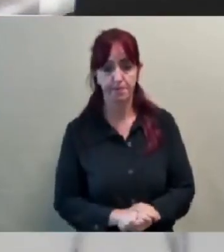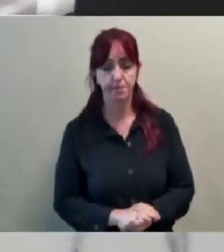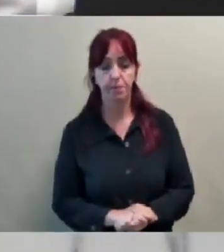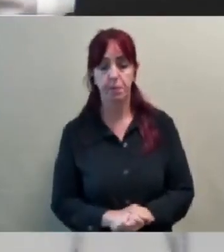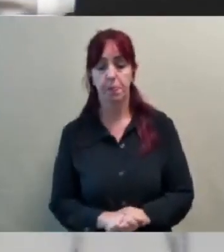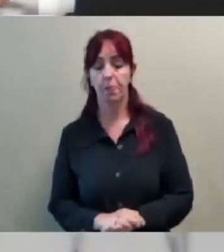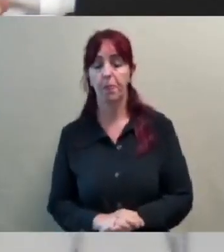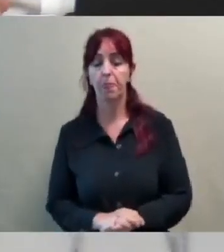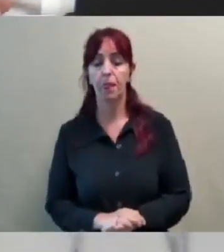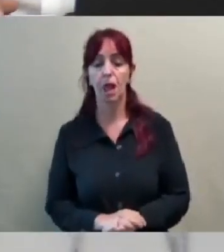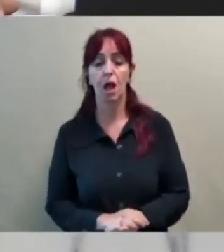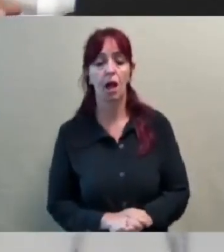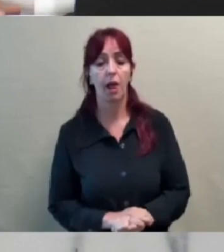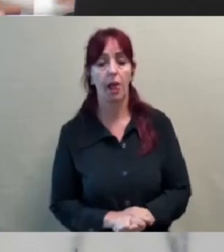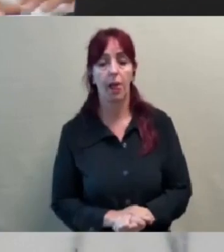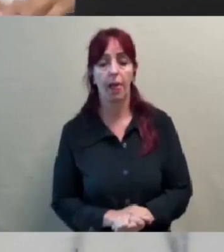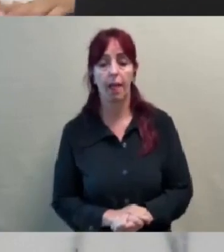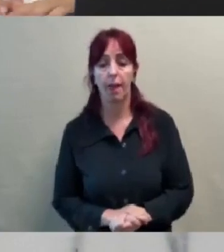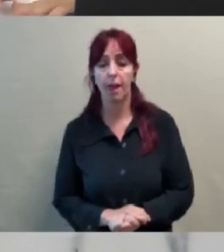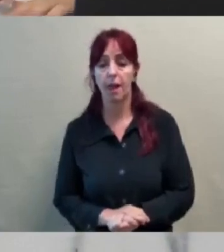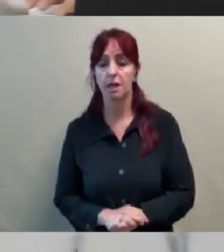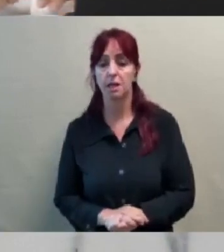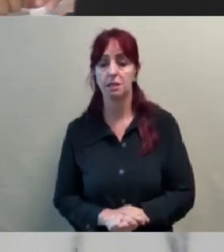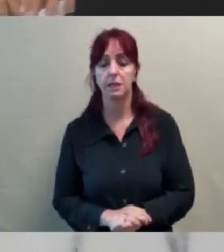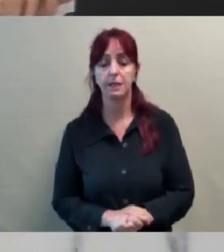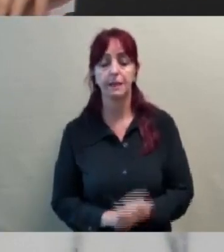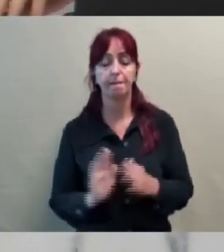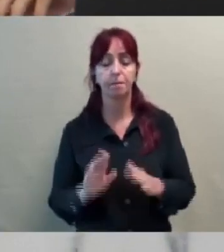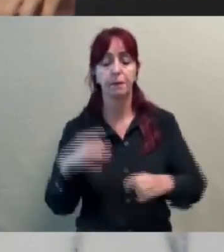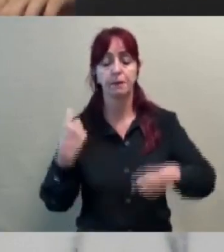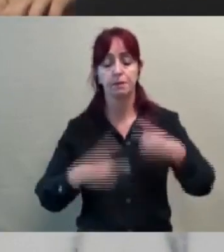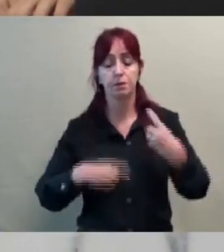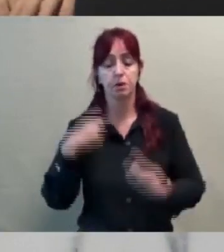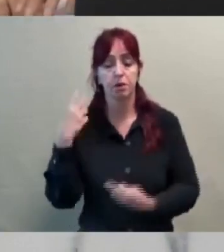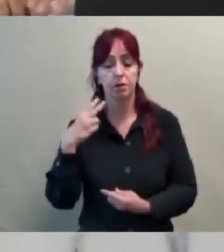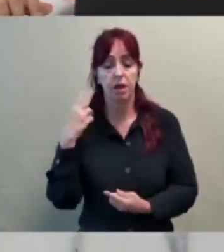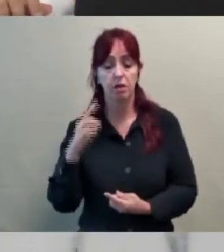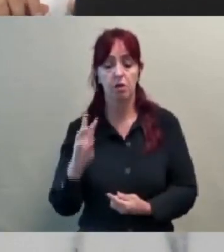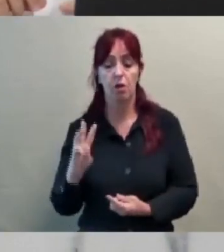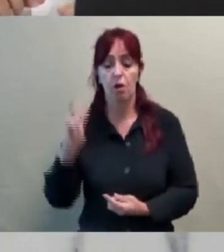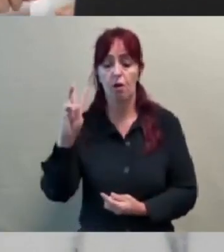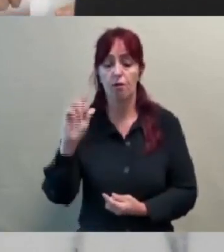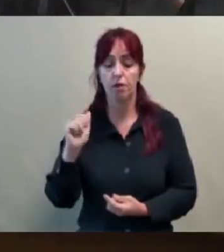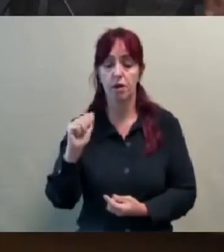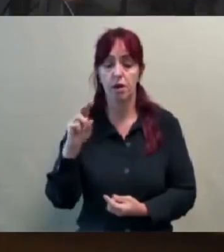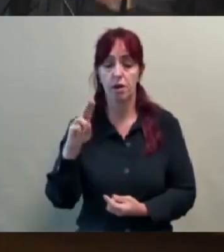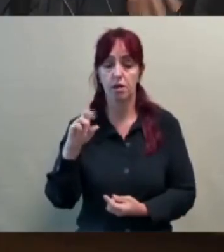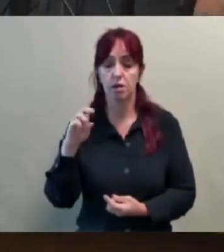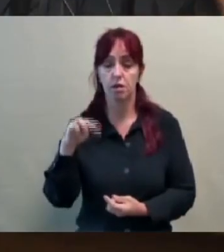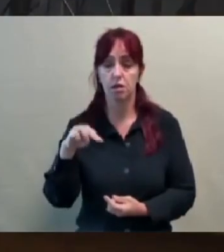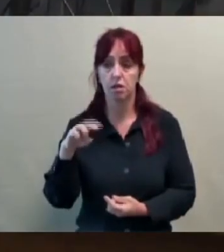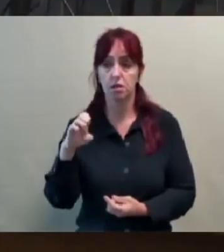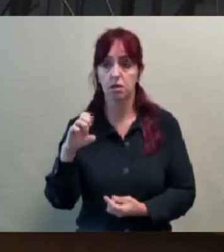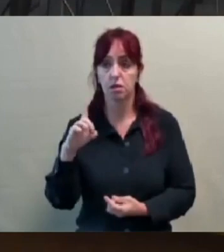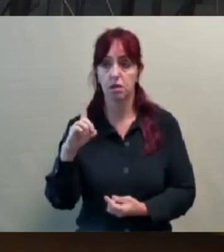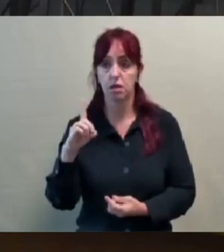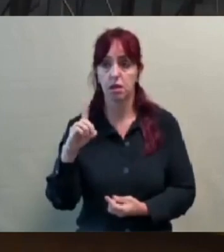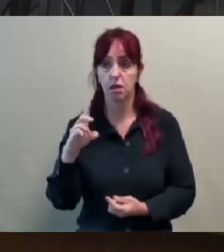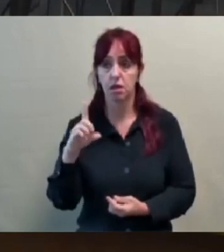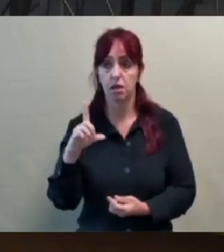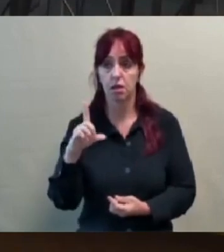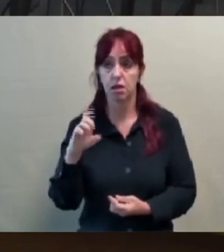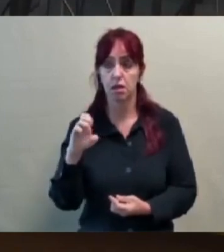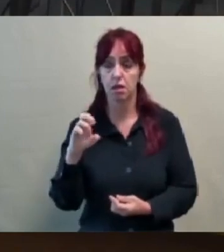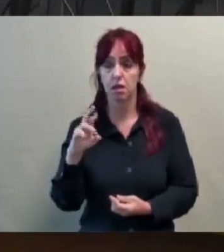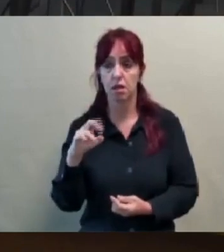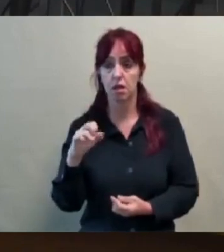Obrigado, meu caro. Para discutir, o vereador Vanderlei Porto, presidente do PRD. Boa tarde,